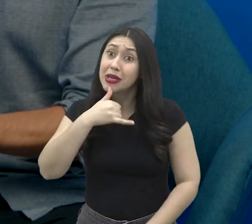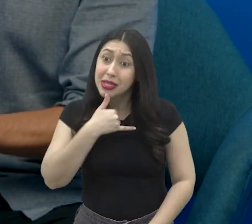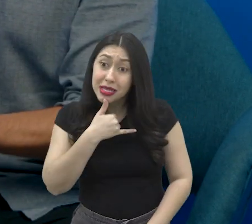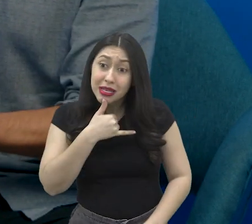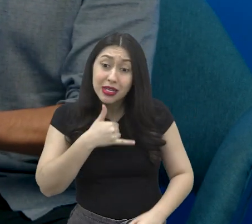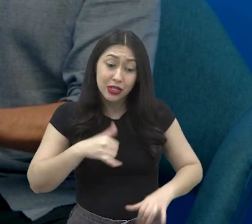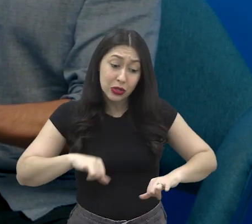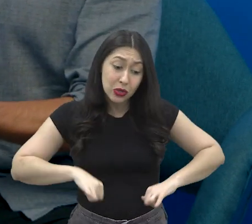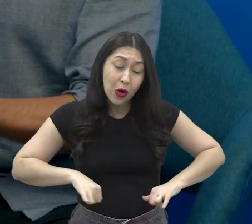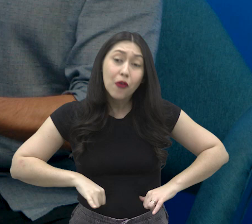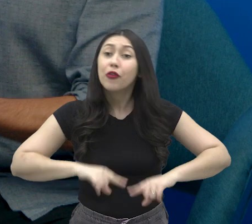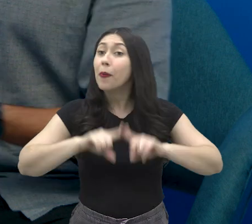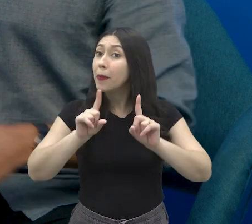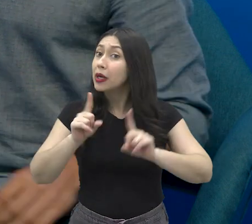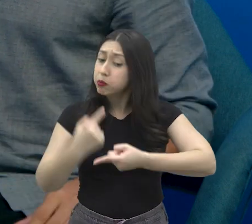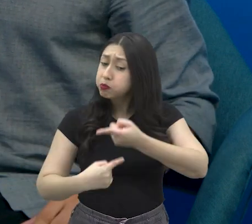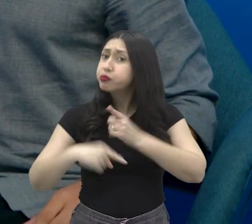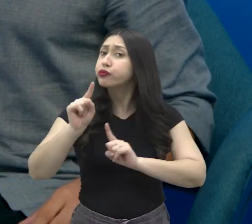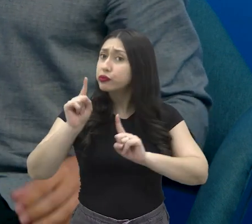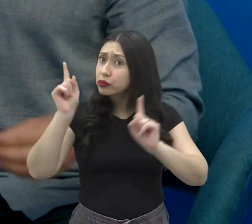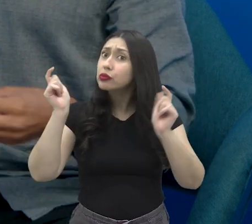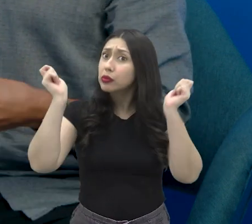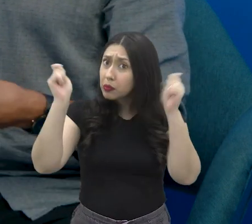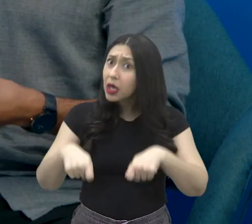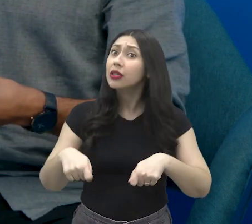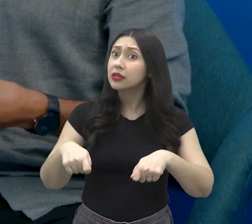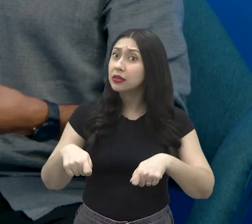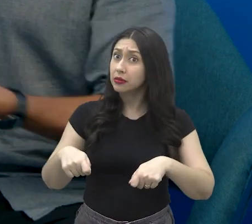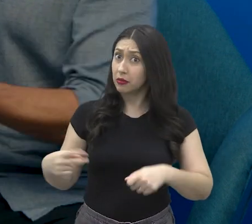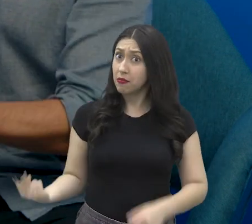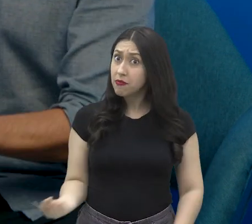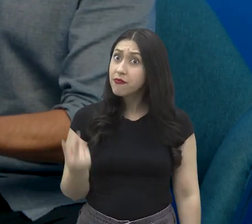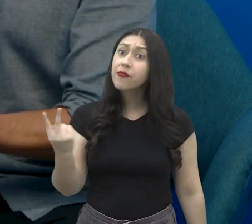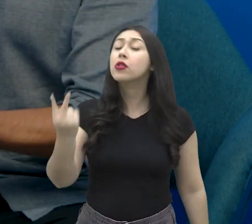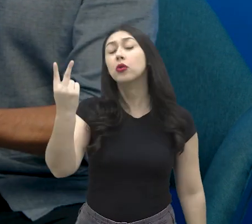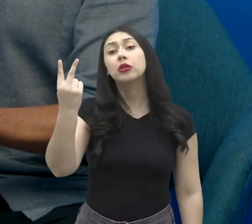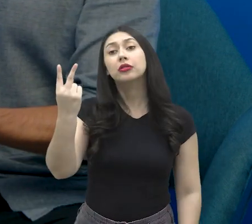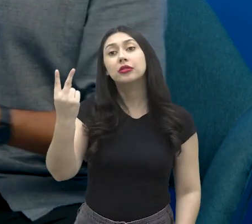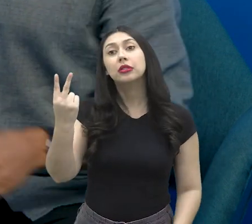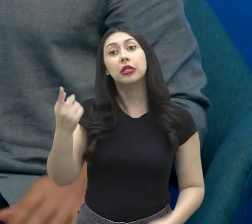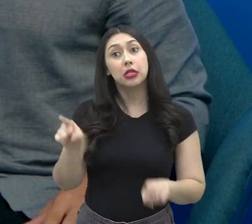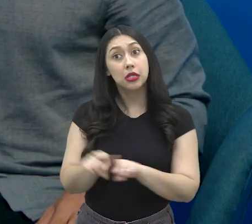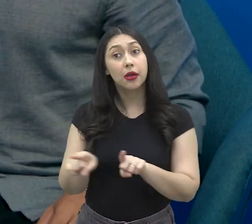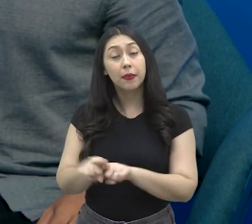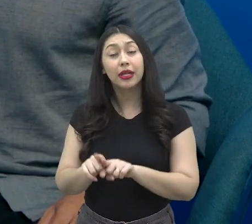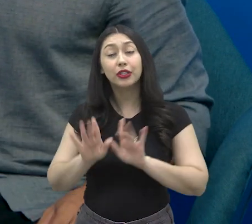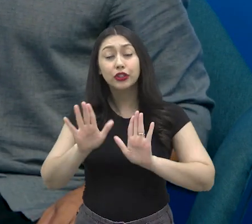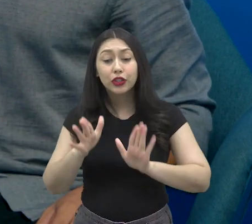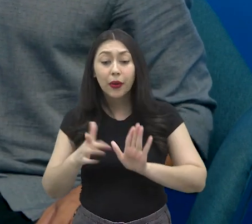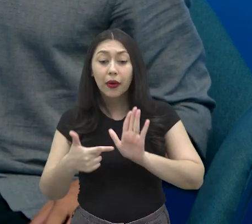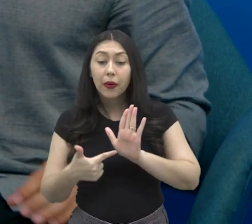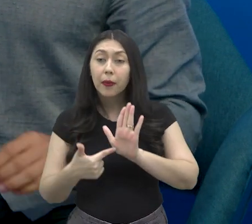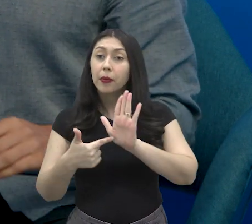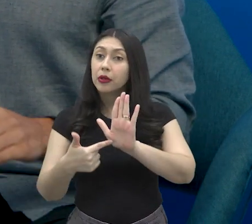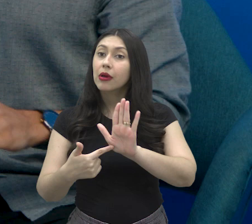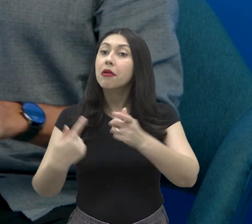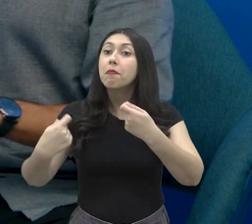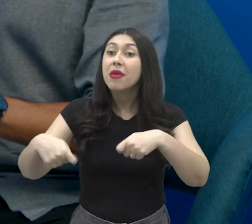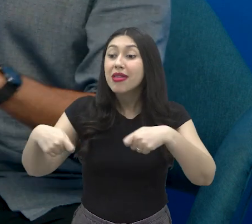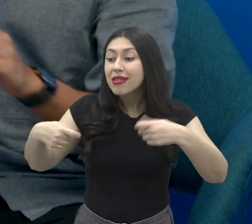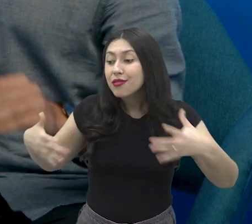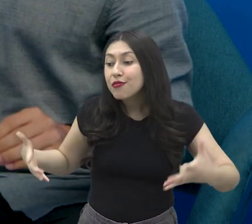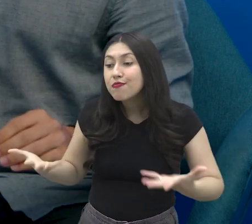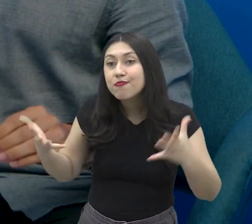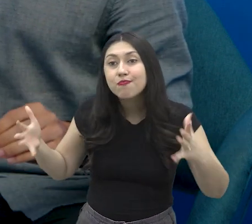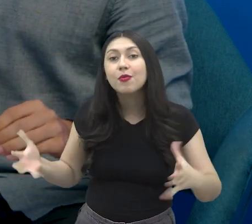essas perdas, né? Sim, valores, né? Valores, né? Valores que serão levados para a vida. E como muito bem pontuado pelo professor, tem que ter